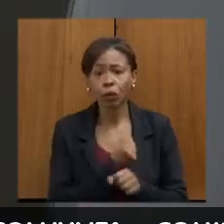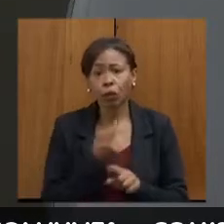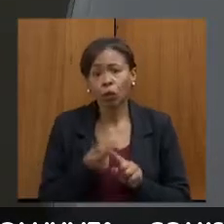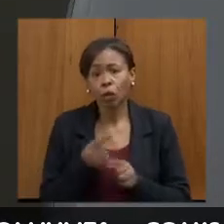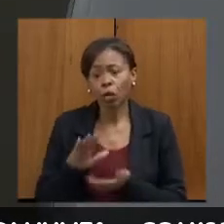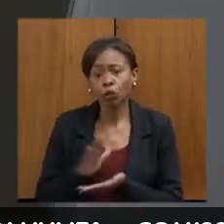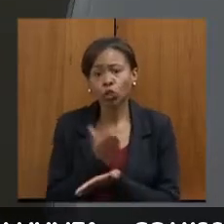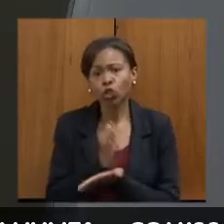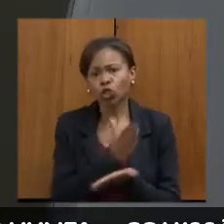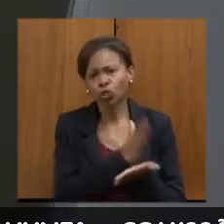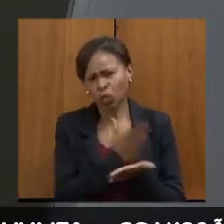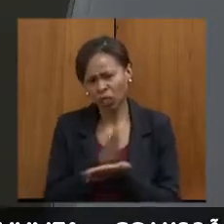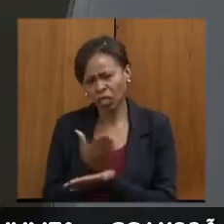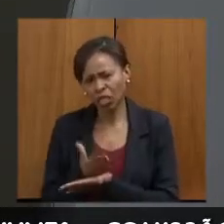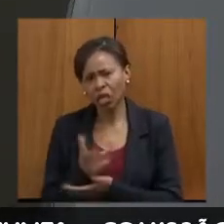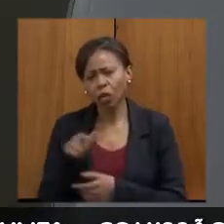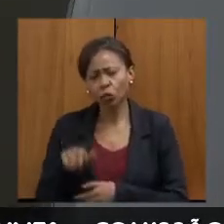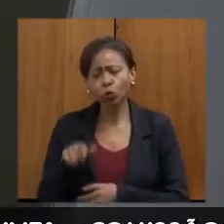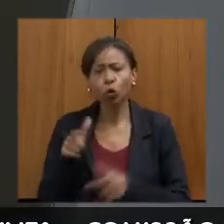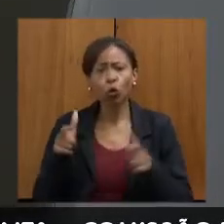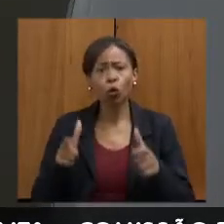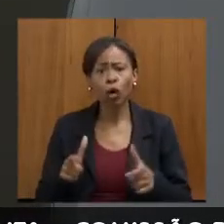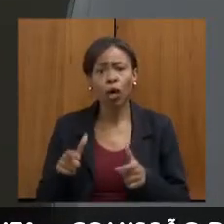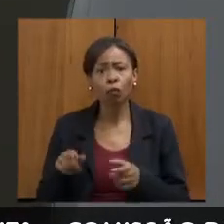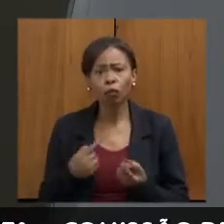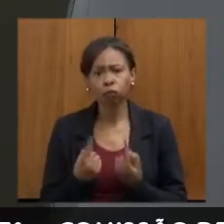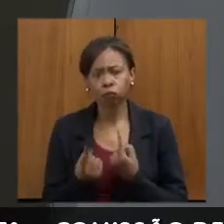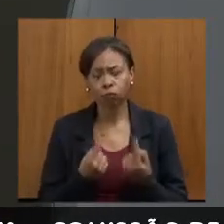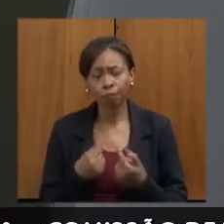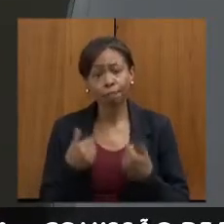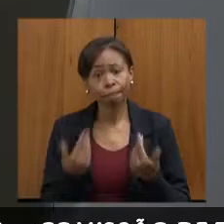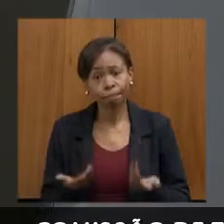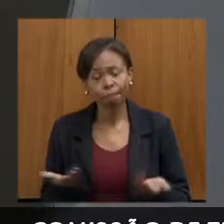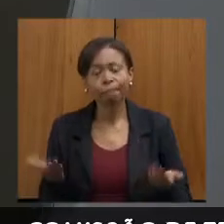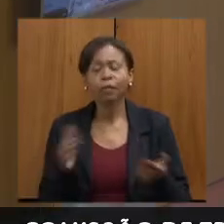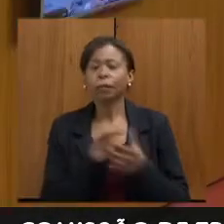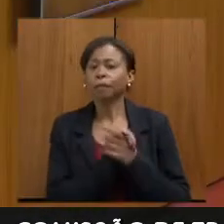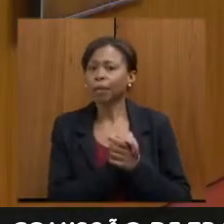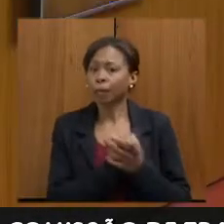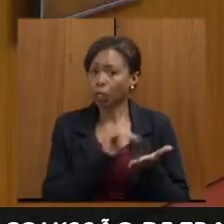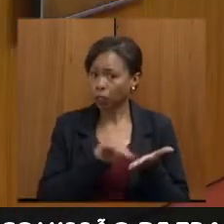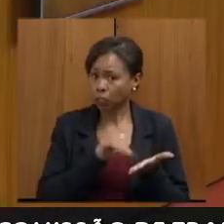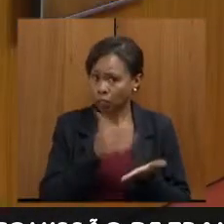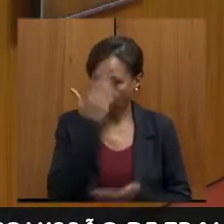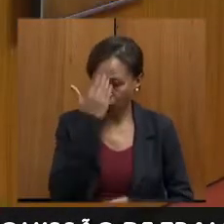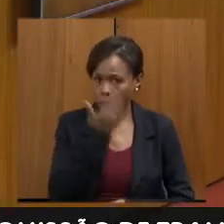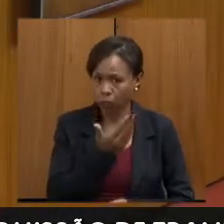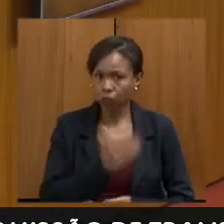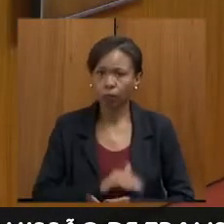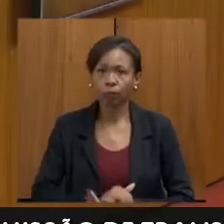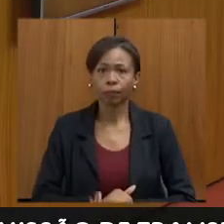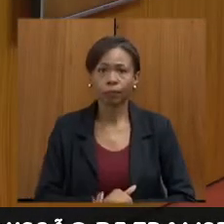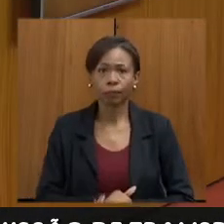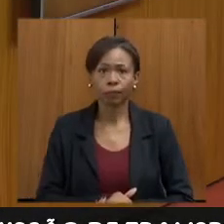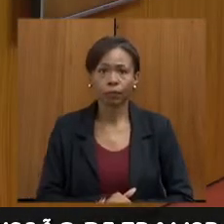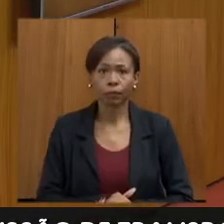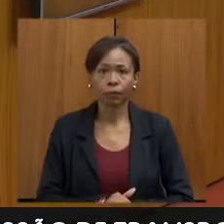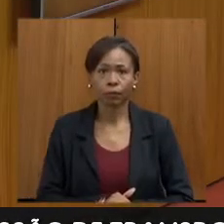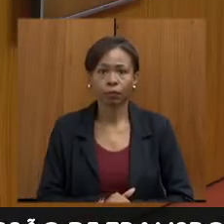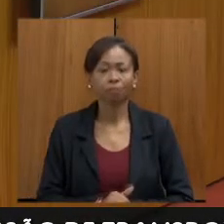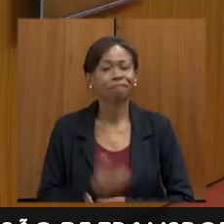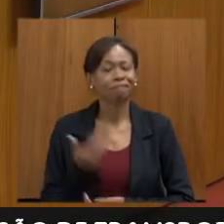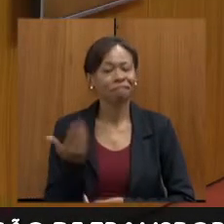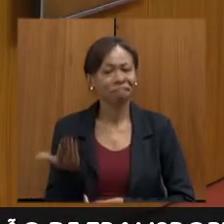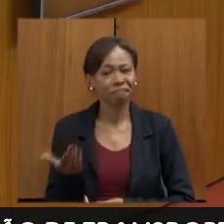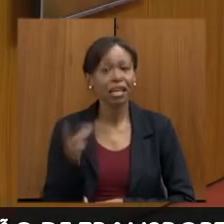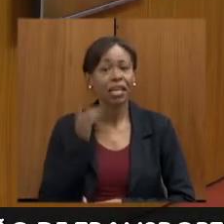uma trecho e para Rodovia Muito obrigado o secretário parabéns o mapa a sua